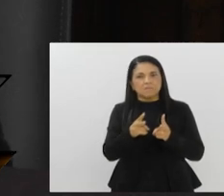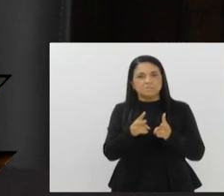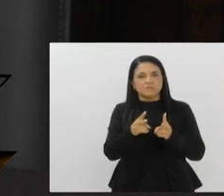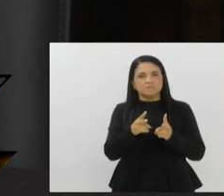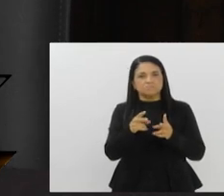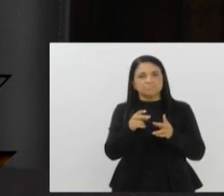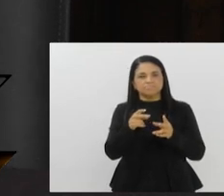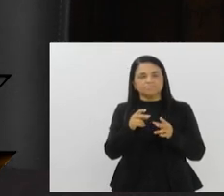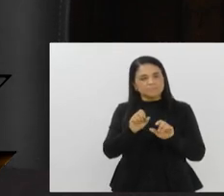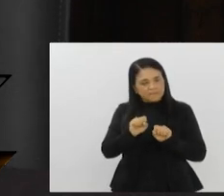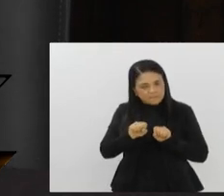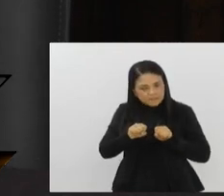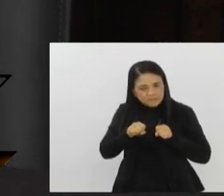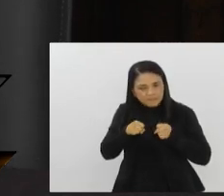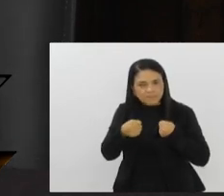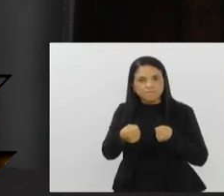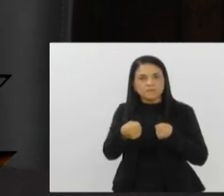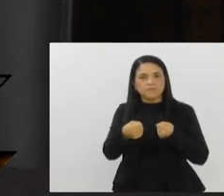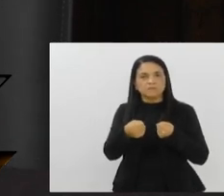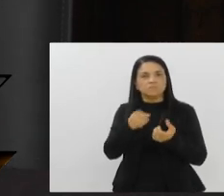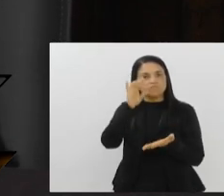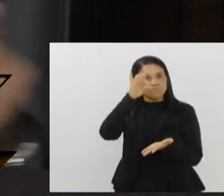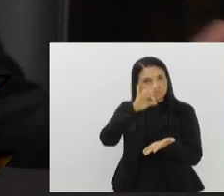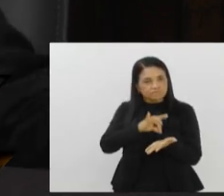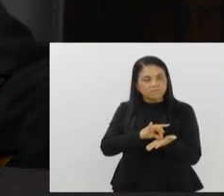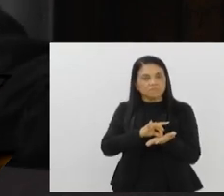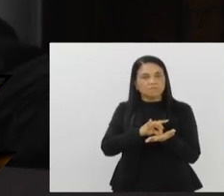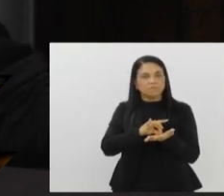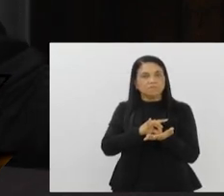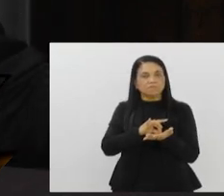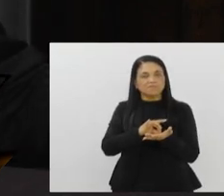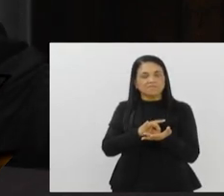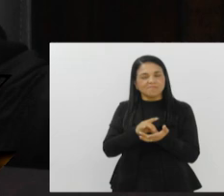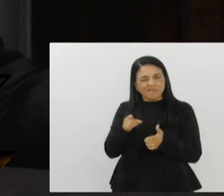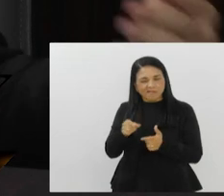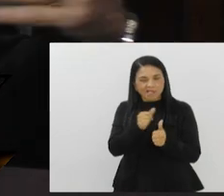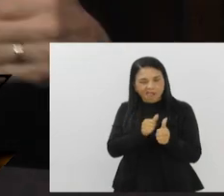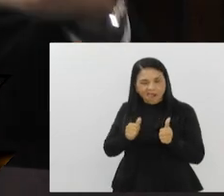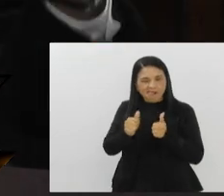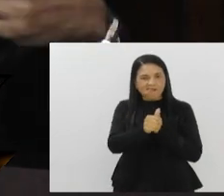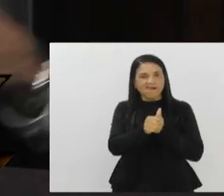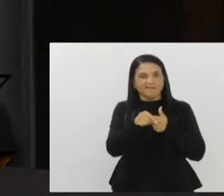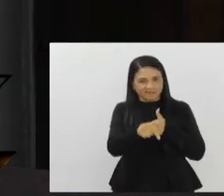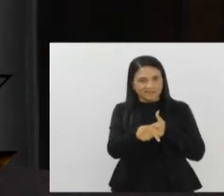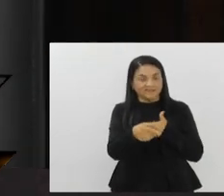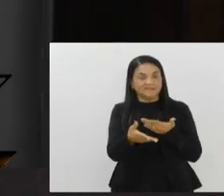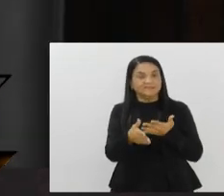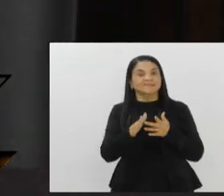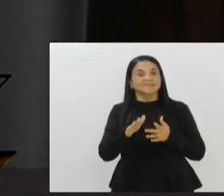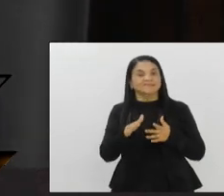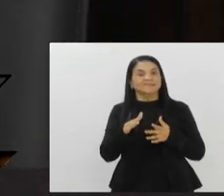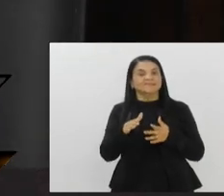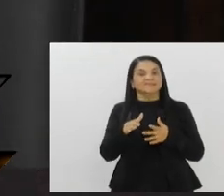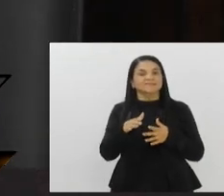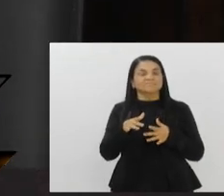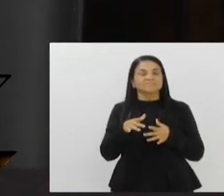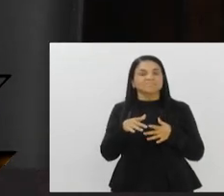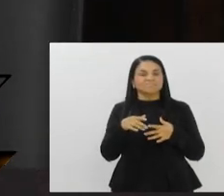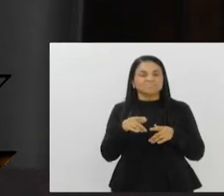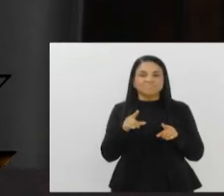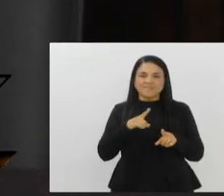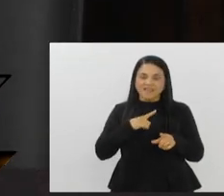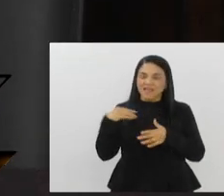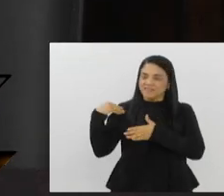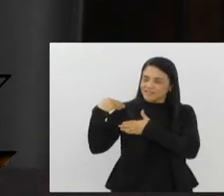frente da Defesa das liberdades lhe dá um pouco de vantagem enfim mas o fato é que é intrínseco a